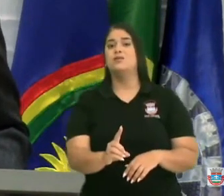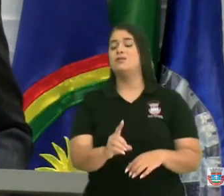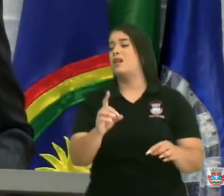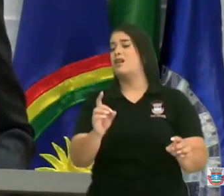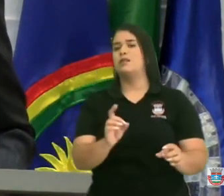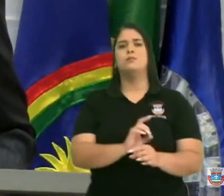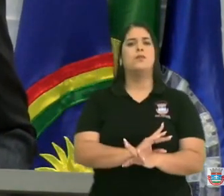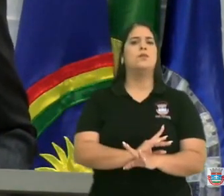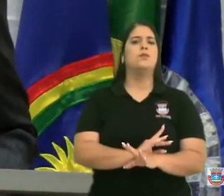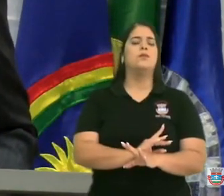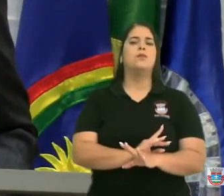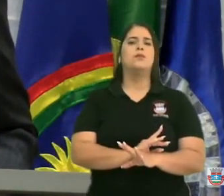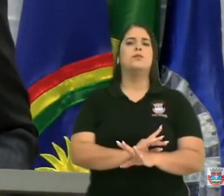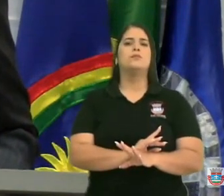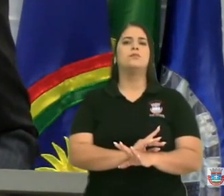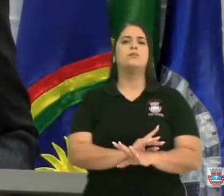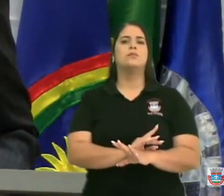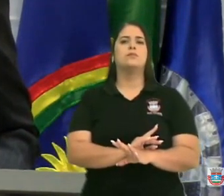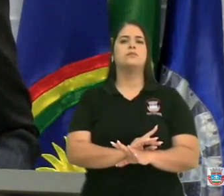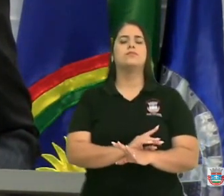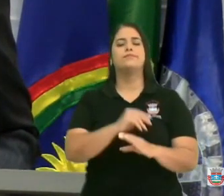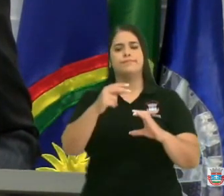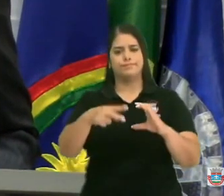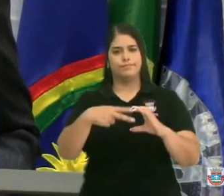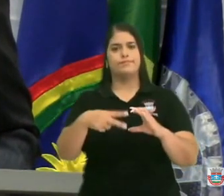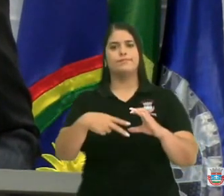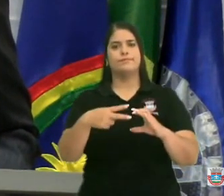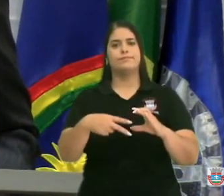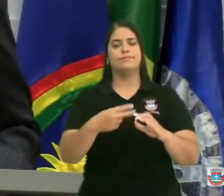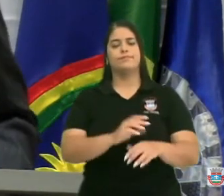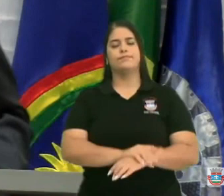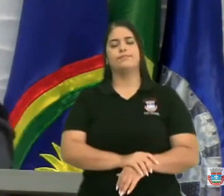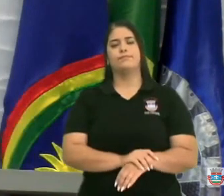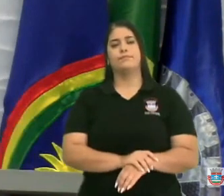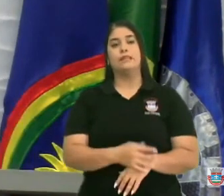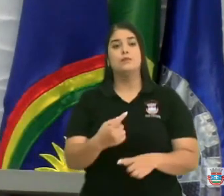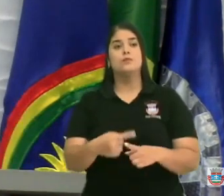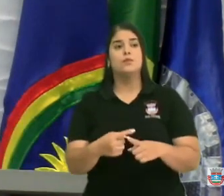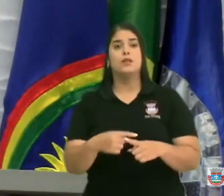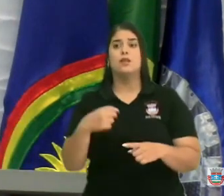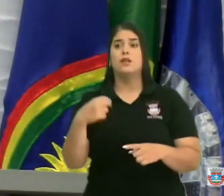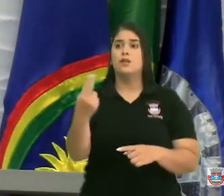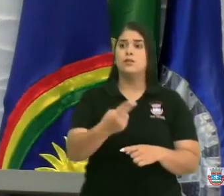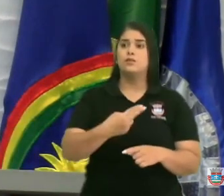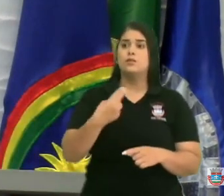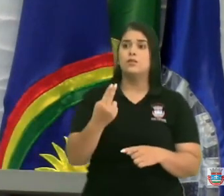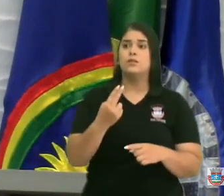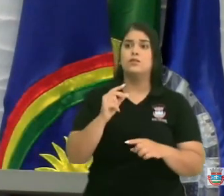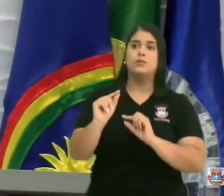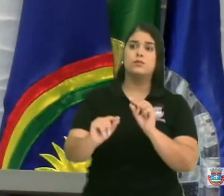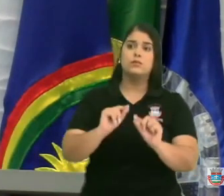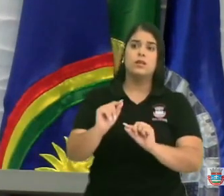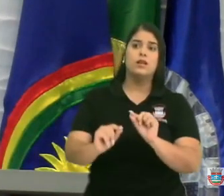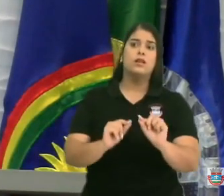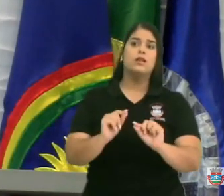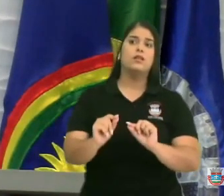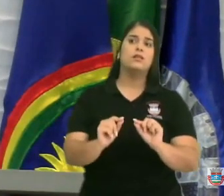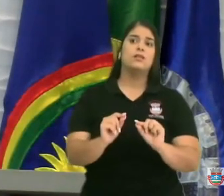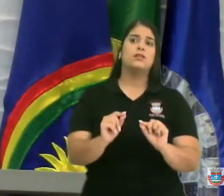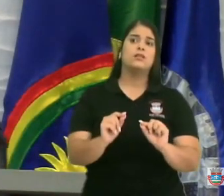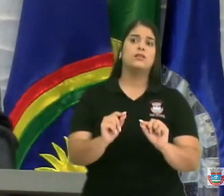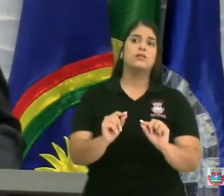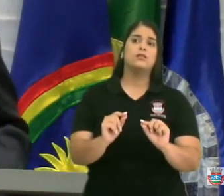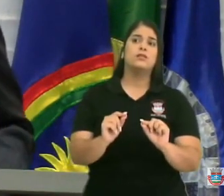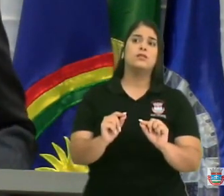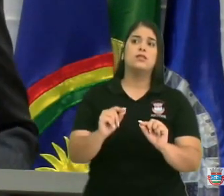usurpado desta Casa Legislativa. Porque nós somos aqueles que